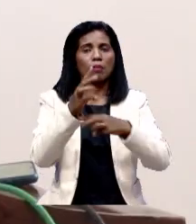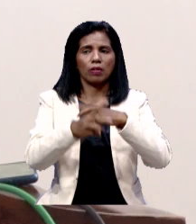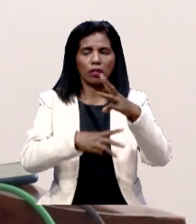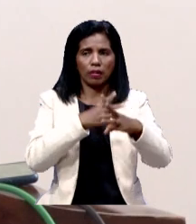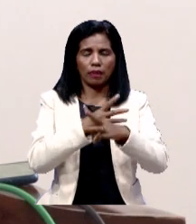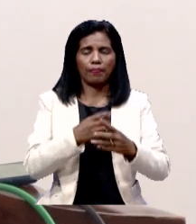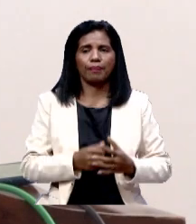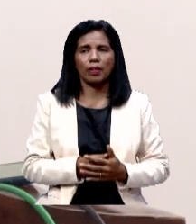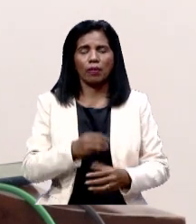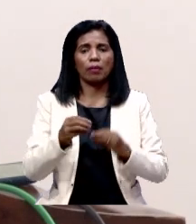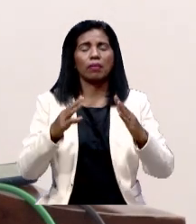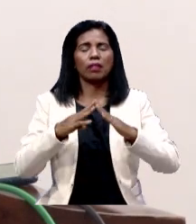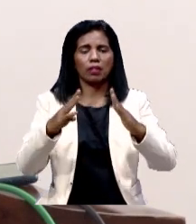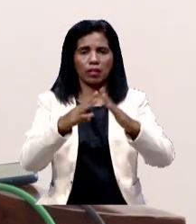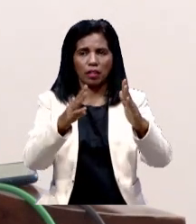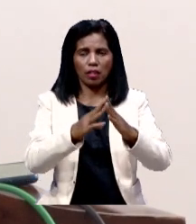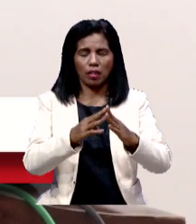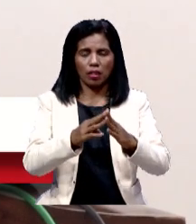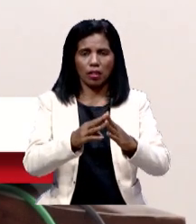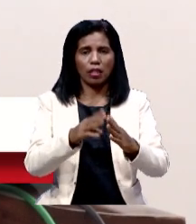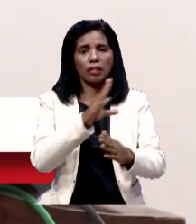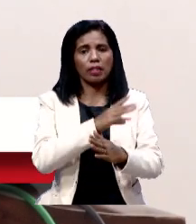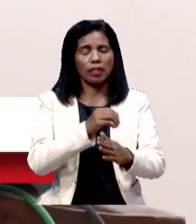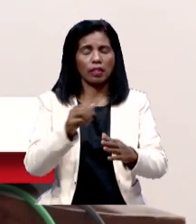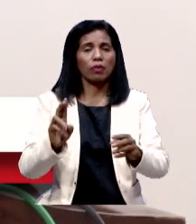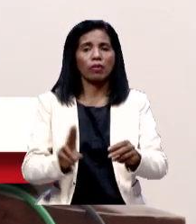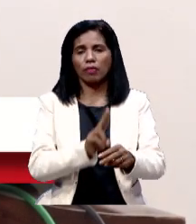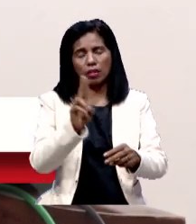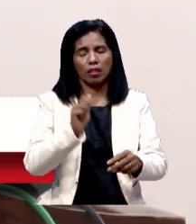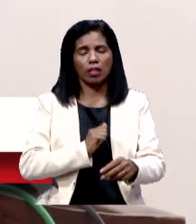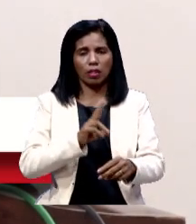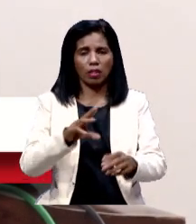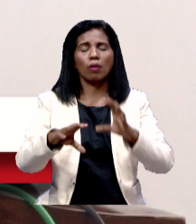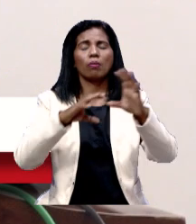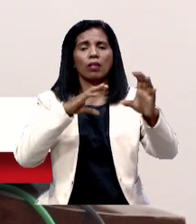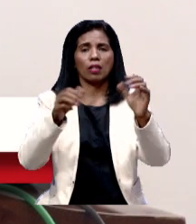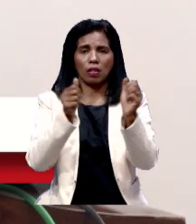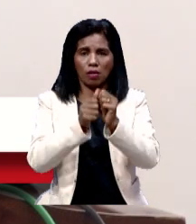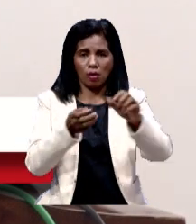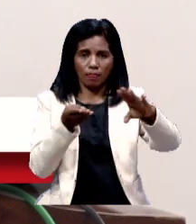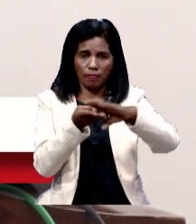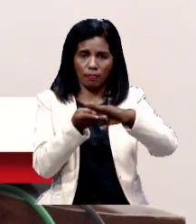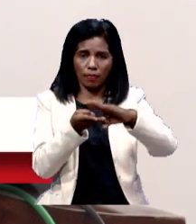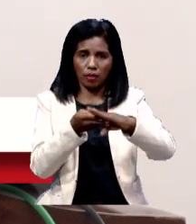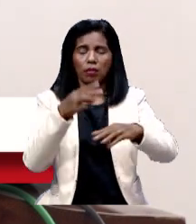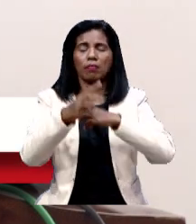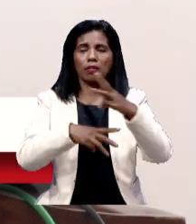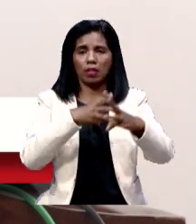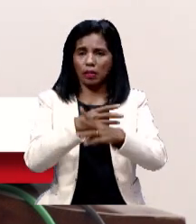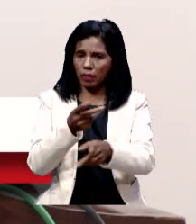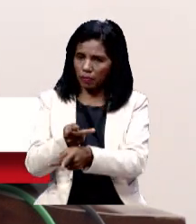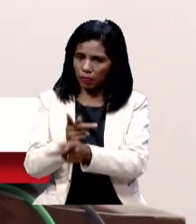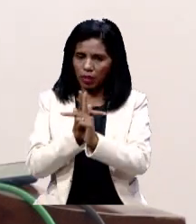Sidane Nostra, ele, Kulia Liu Konova, o Isama Kalo, comunica ao Banco Mundial, nebe Makatu, e a empresta